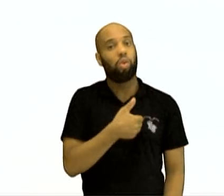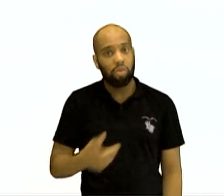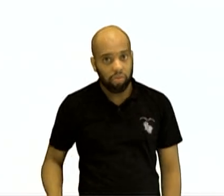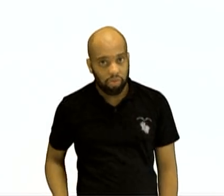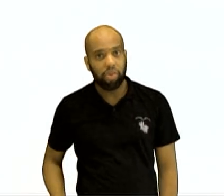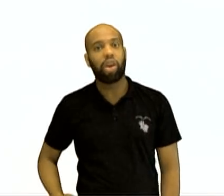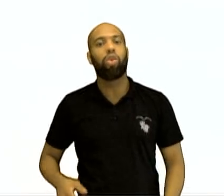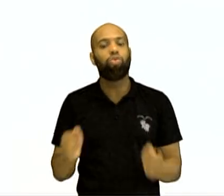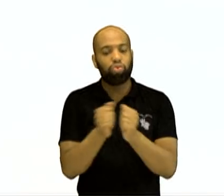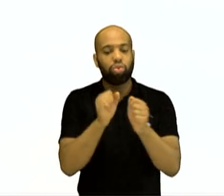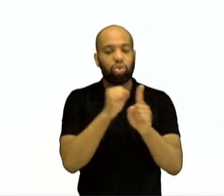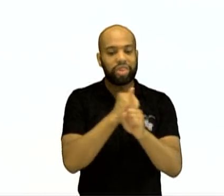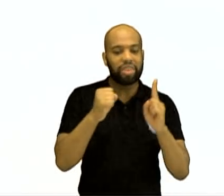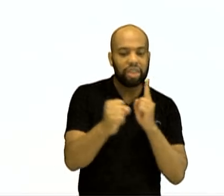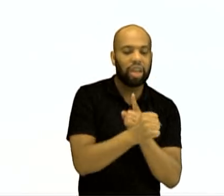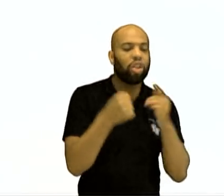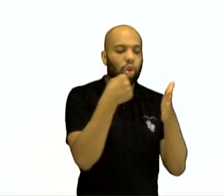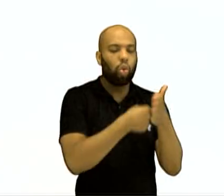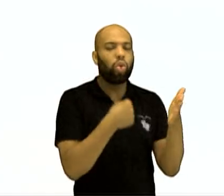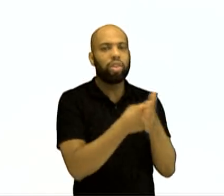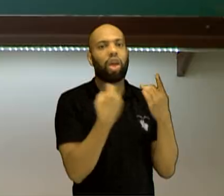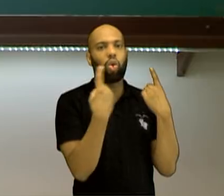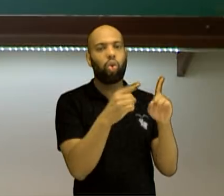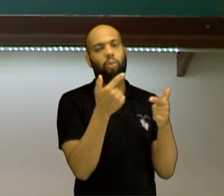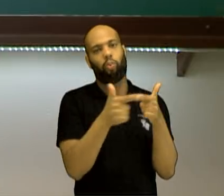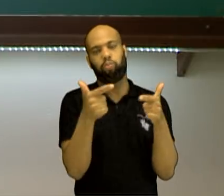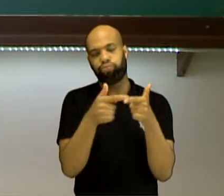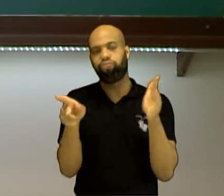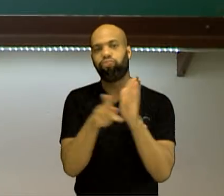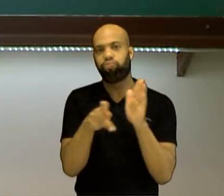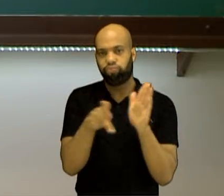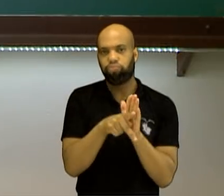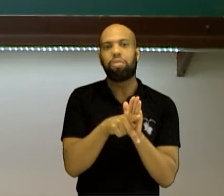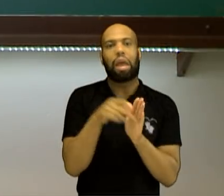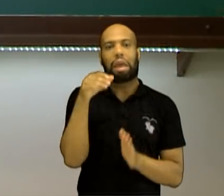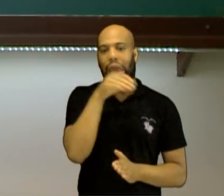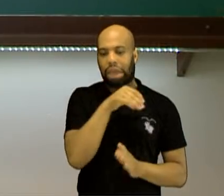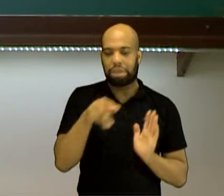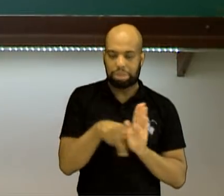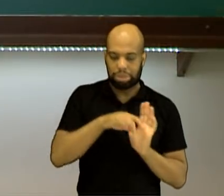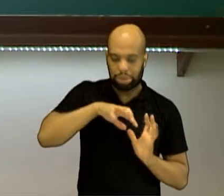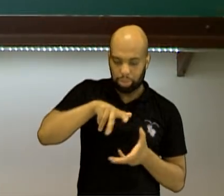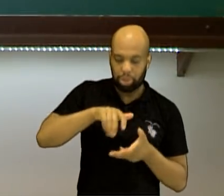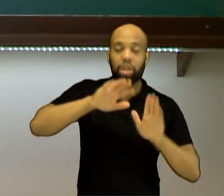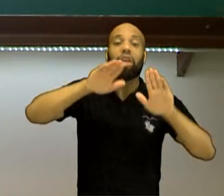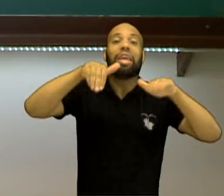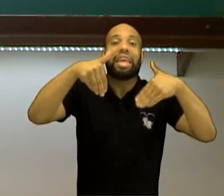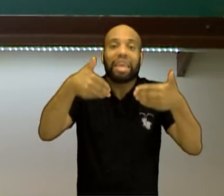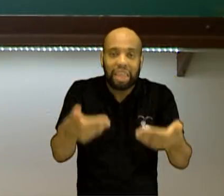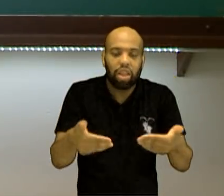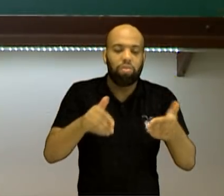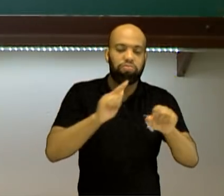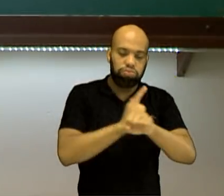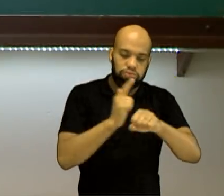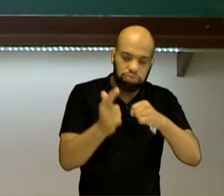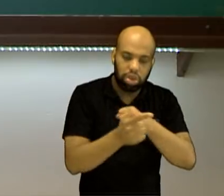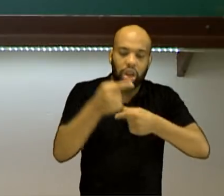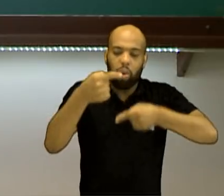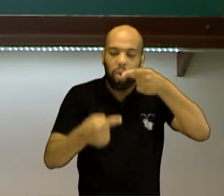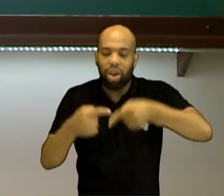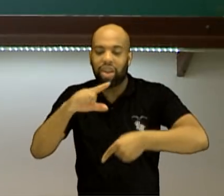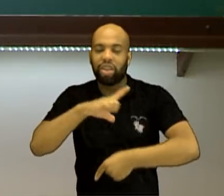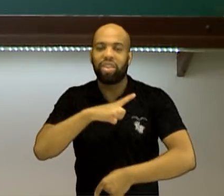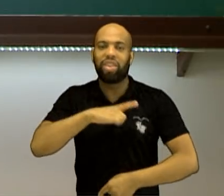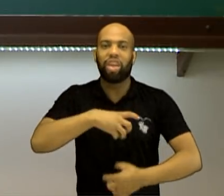as mudanças climáticas. Então as relações internacionais, a geopolítica, ela vai acontecer em diferentes